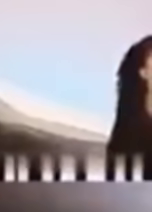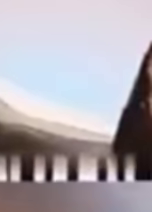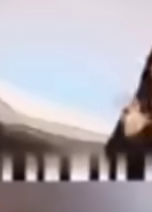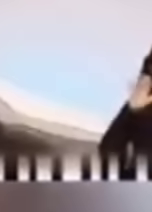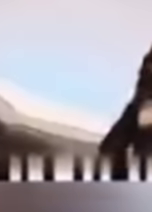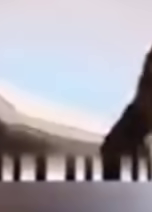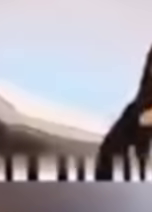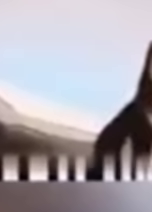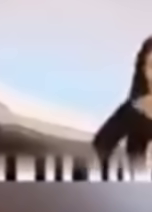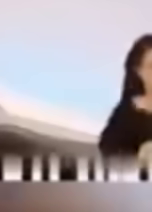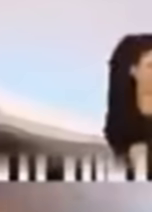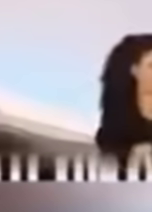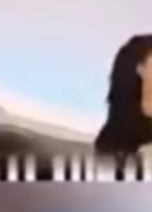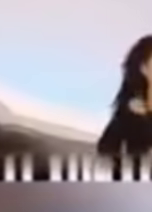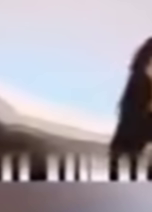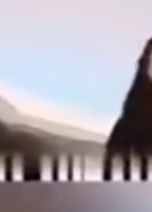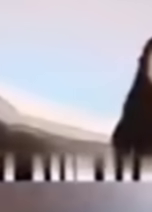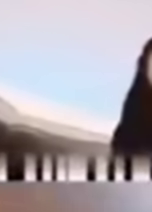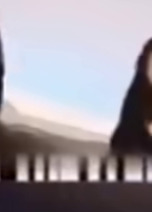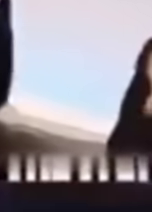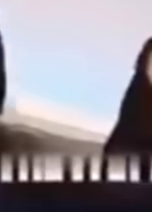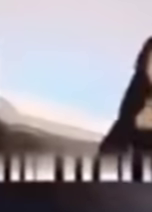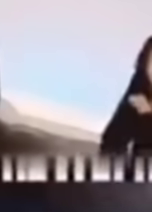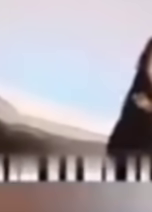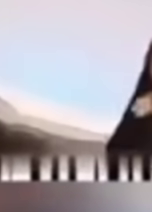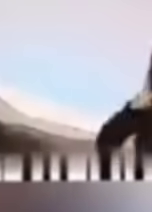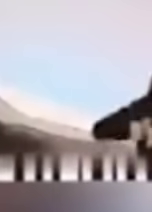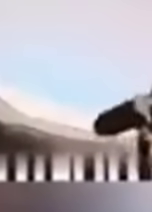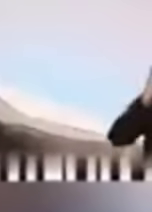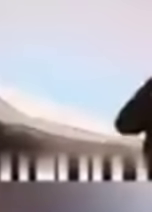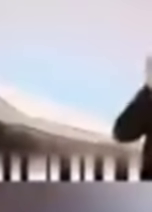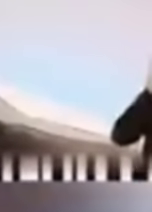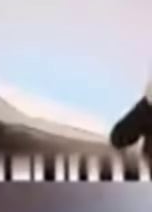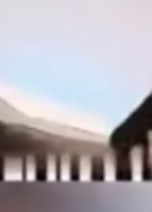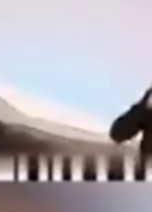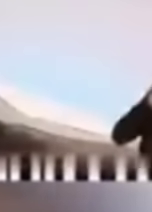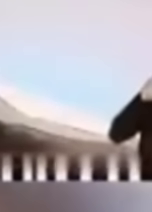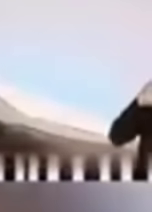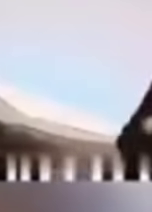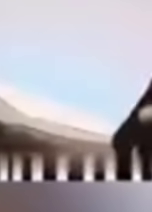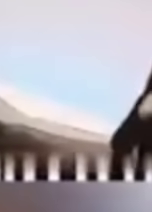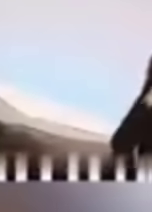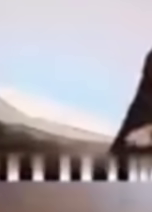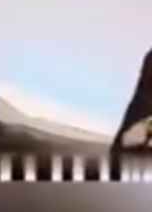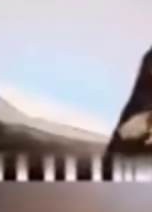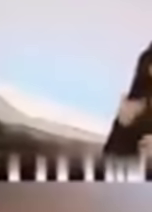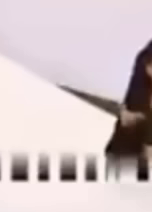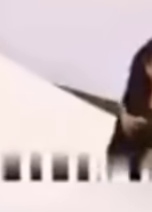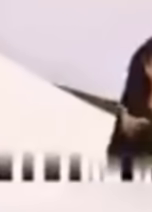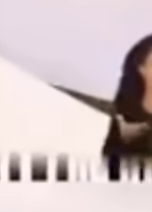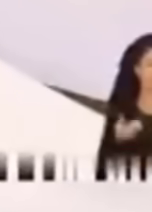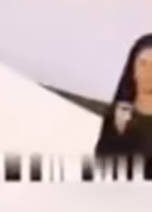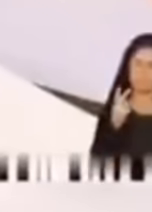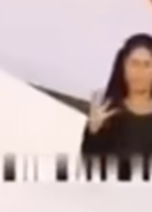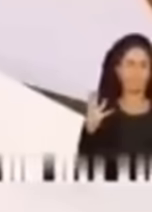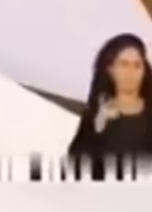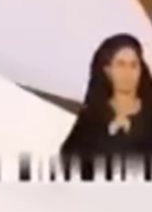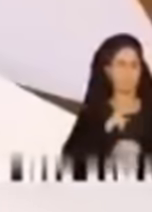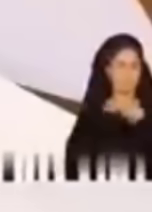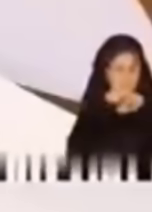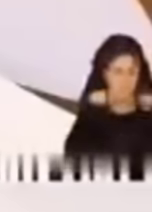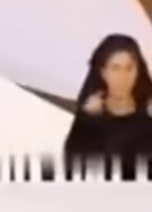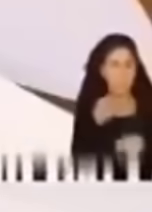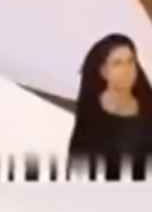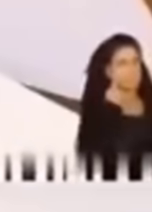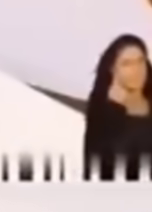investigadas. Nós prendemos mais de 9 mil pessoas em flagrante só em 2024. Cumprimos mais de 2 mil mandados de prisão só em 2024. E vocês